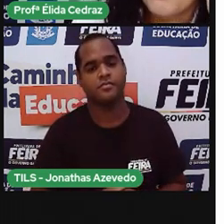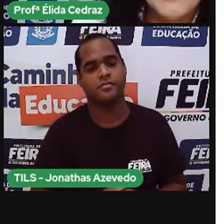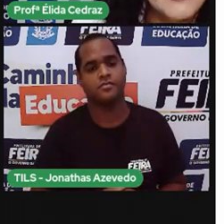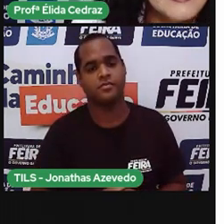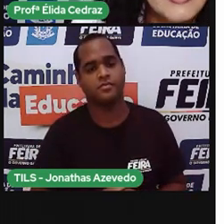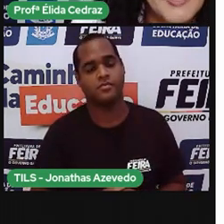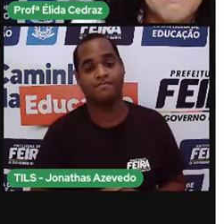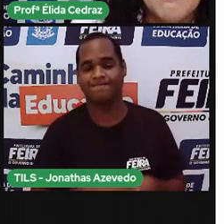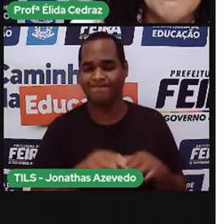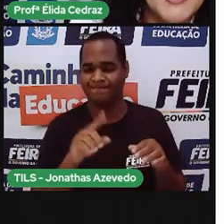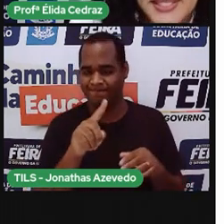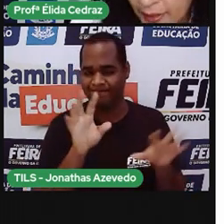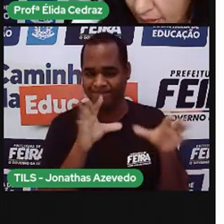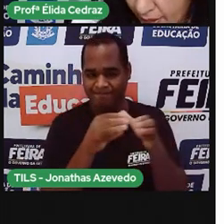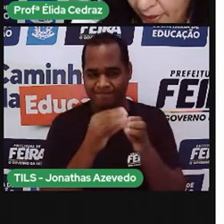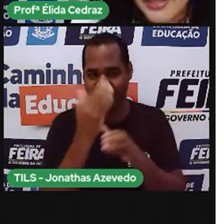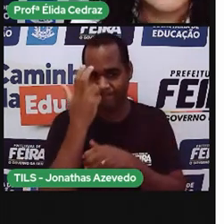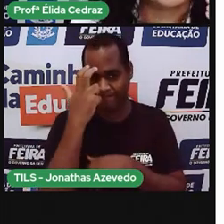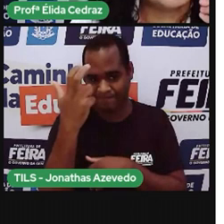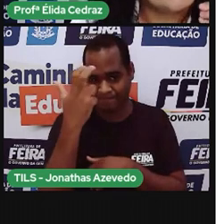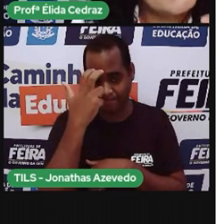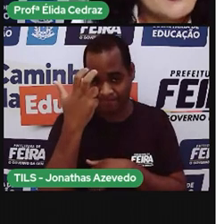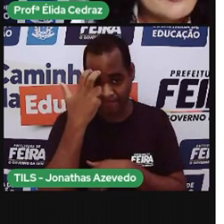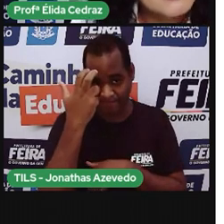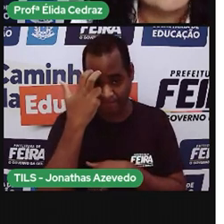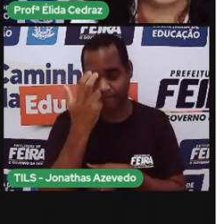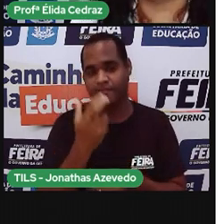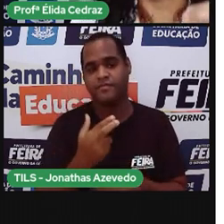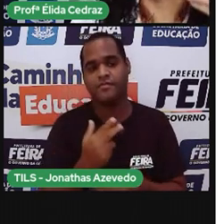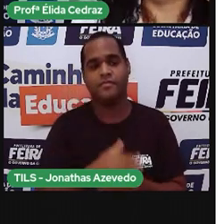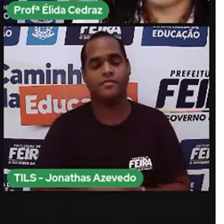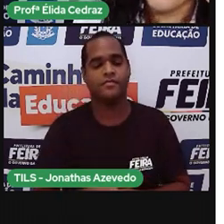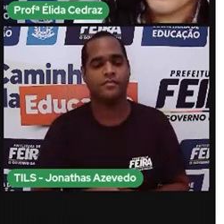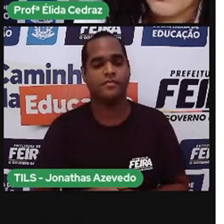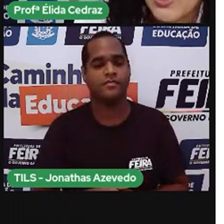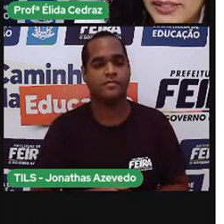Que turminha sabida, isso mesmo.